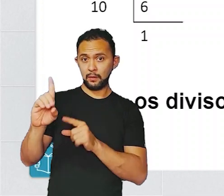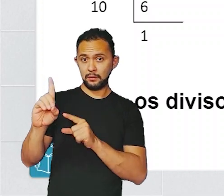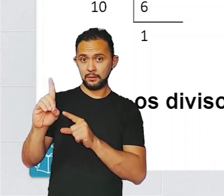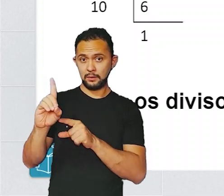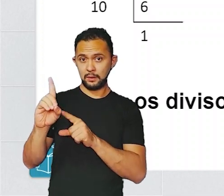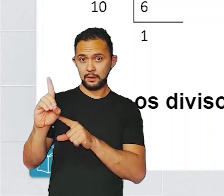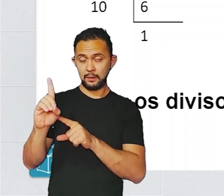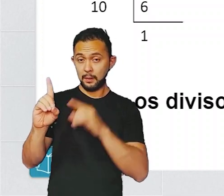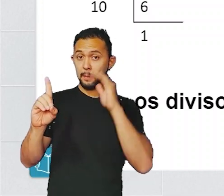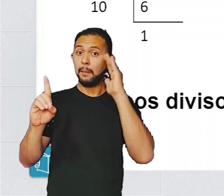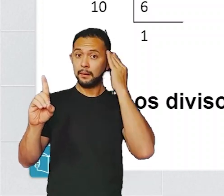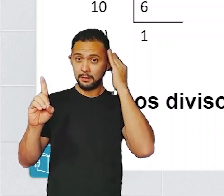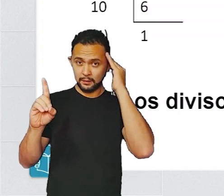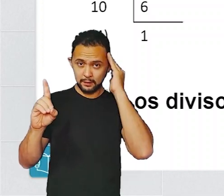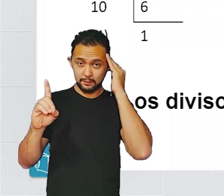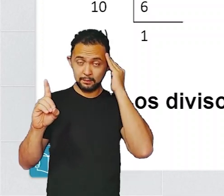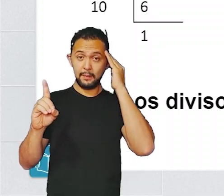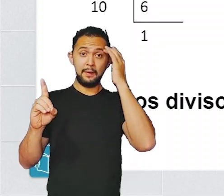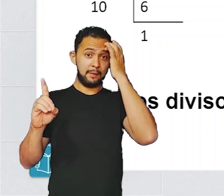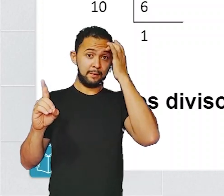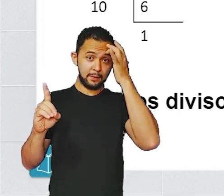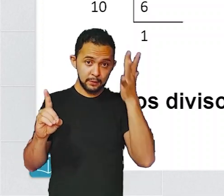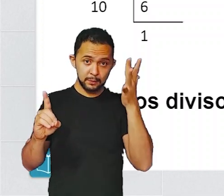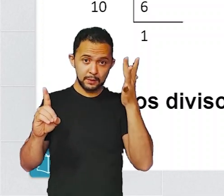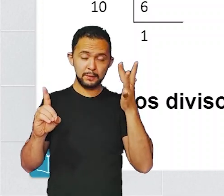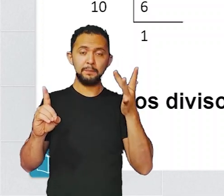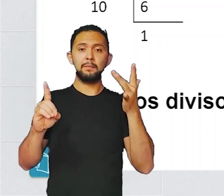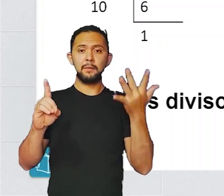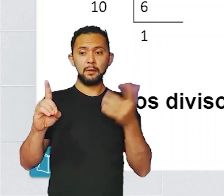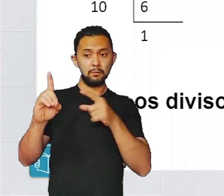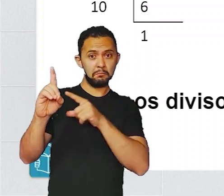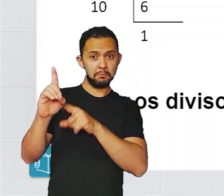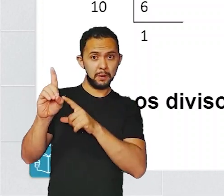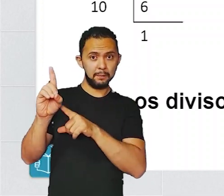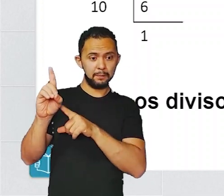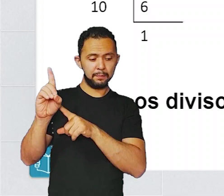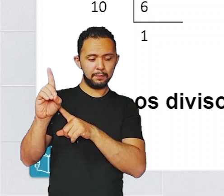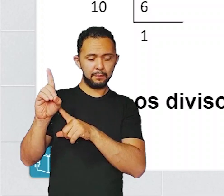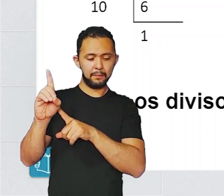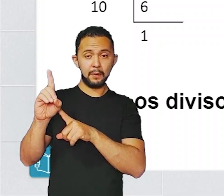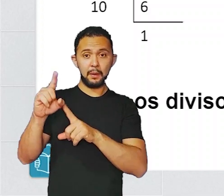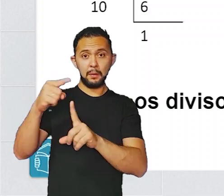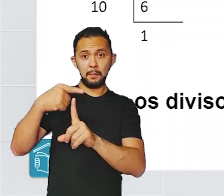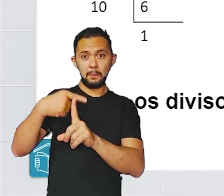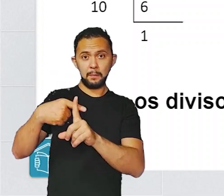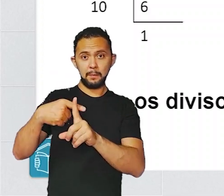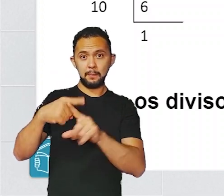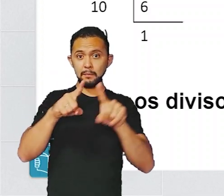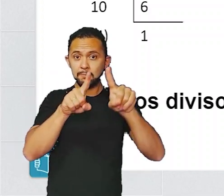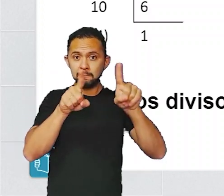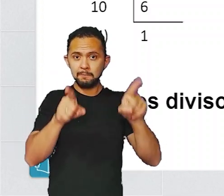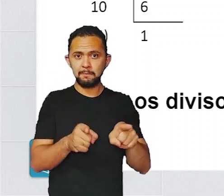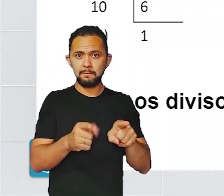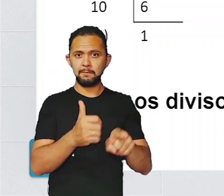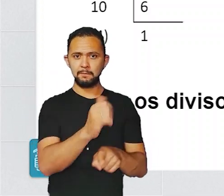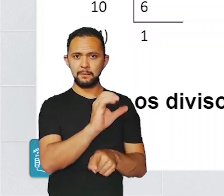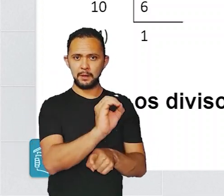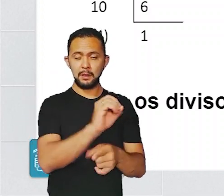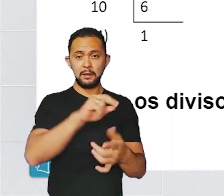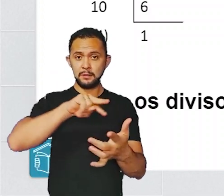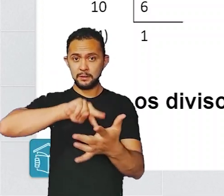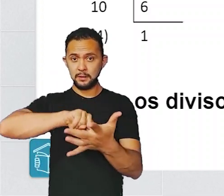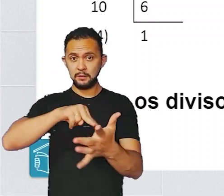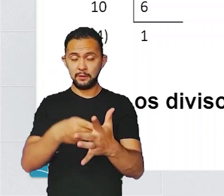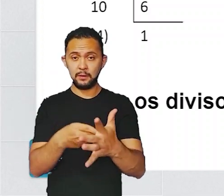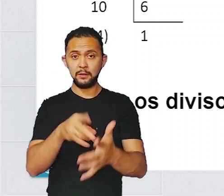só para facilitar, para a gente não ter que ficar repetindo a palavra sempre divisores, tá bom? Então, numa provinha você pode resumir uma questão,